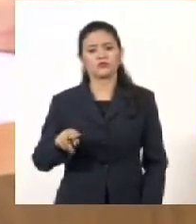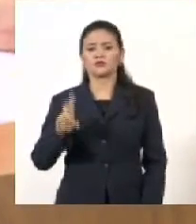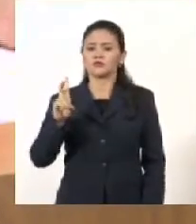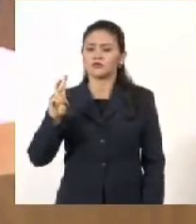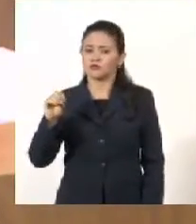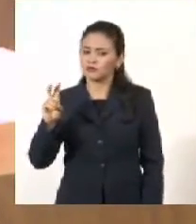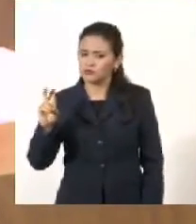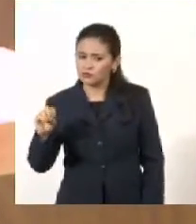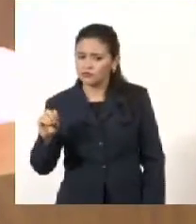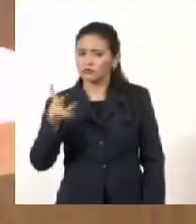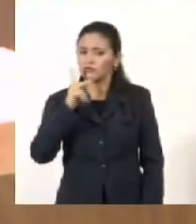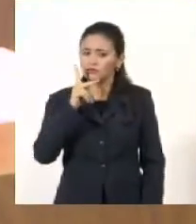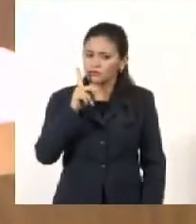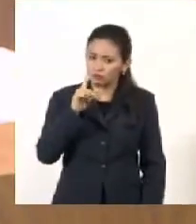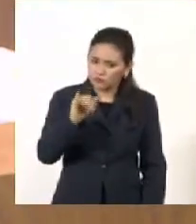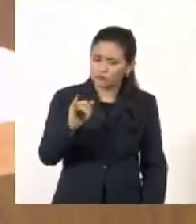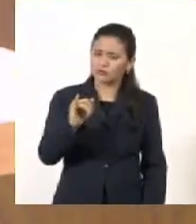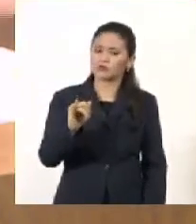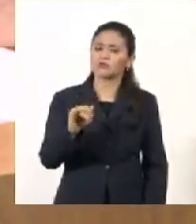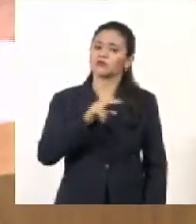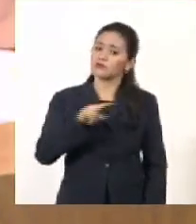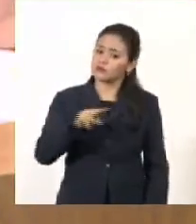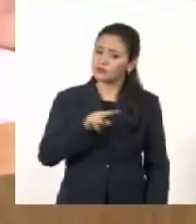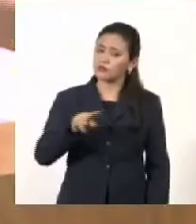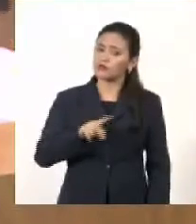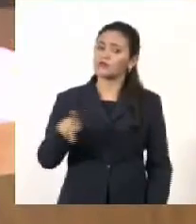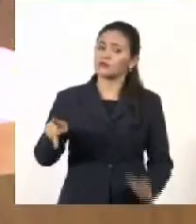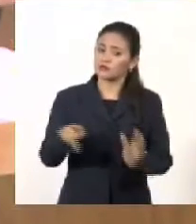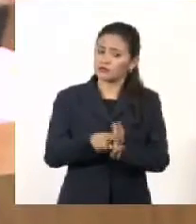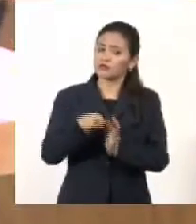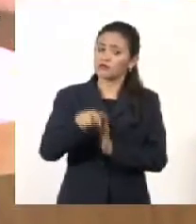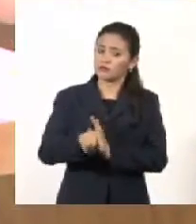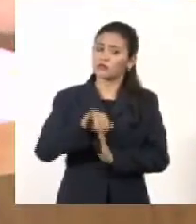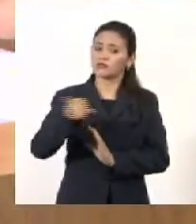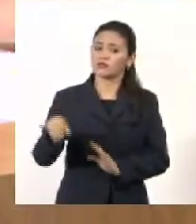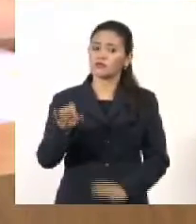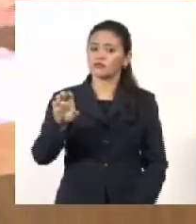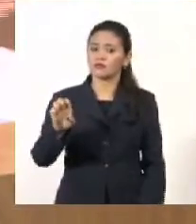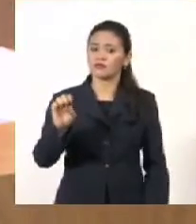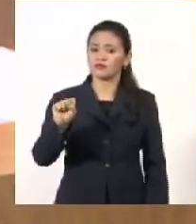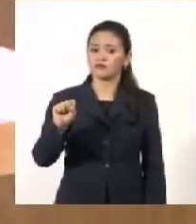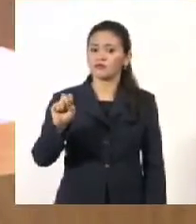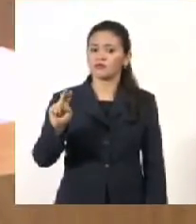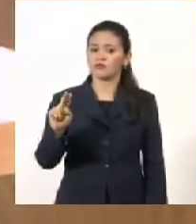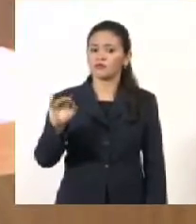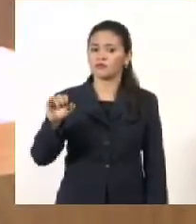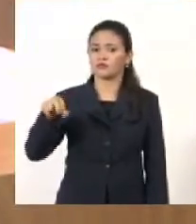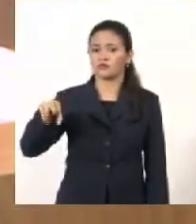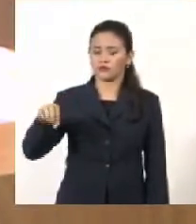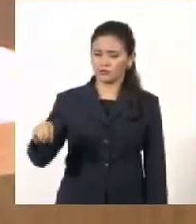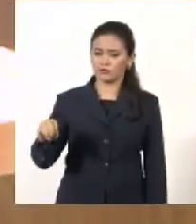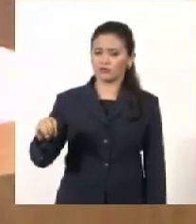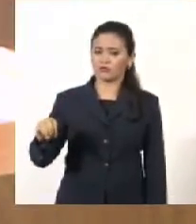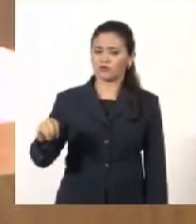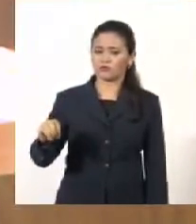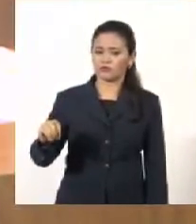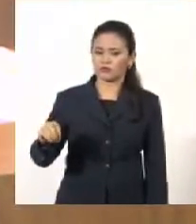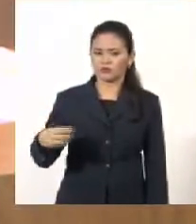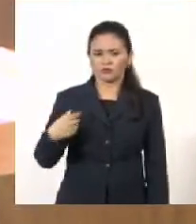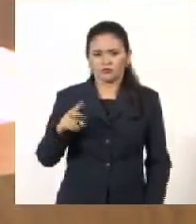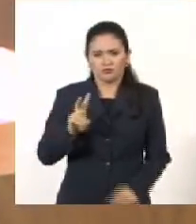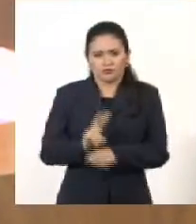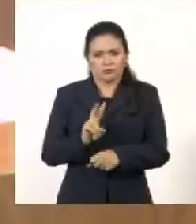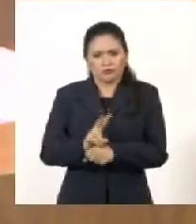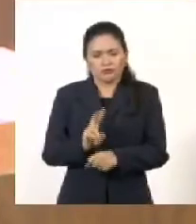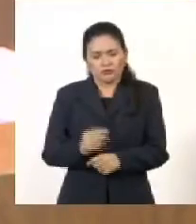dele, do pai dele, o nome do deputado jesuíno Cordeiro Filho. E aí o mesmo vem defender. Estou preocupado,